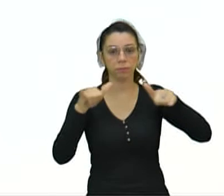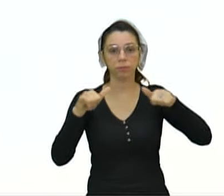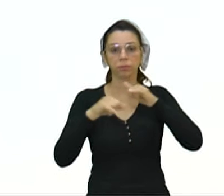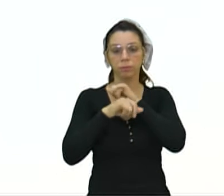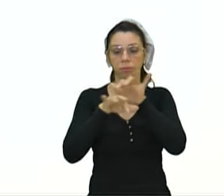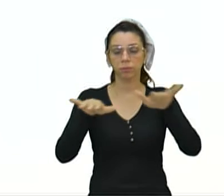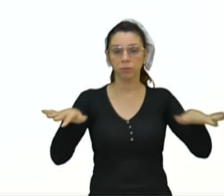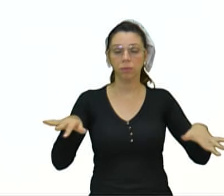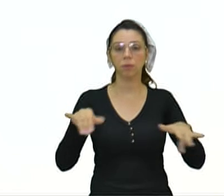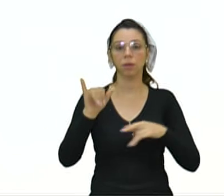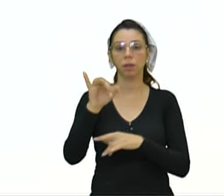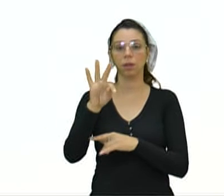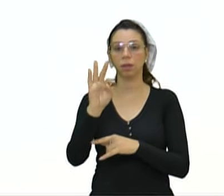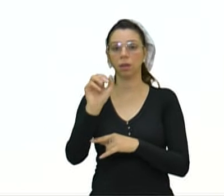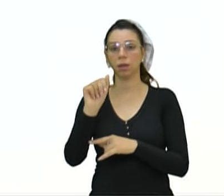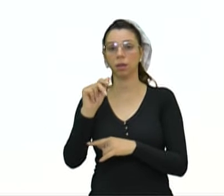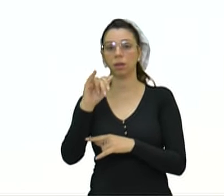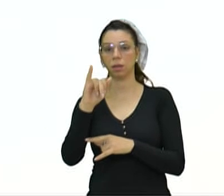por cabos de